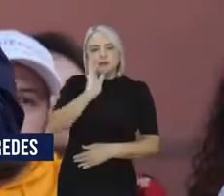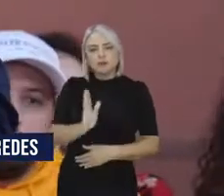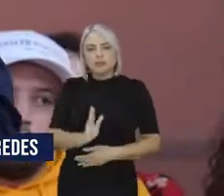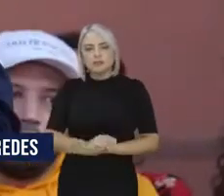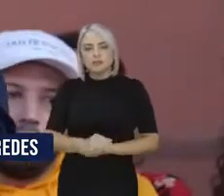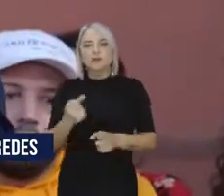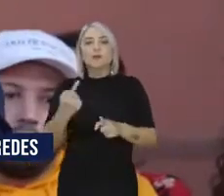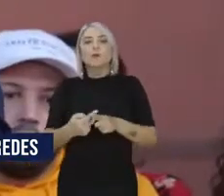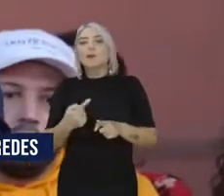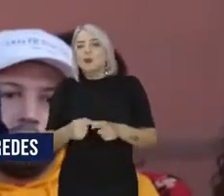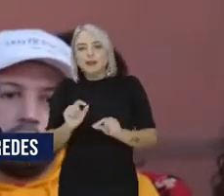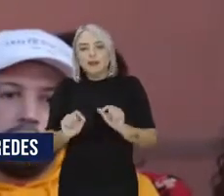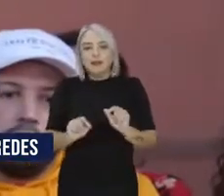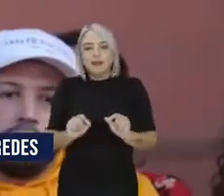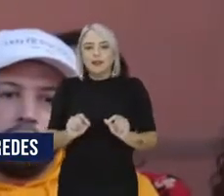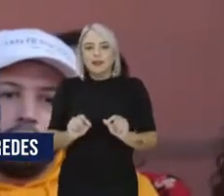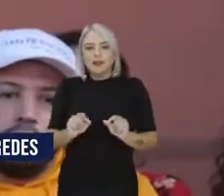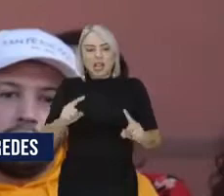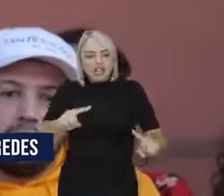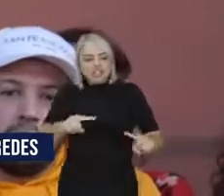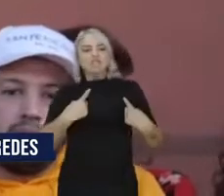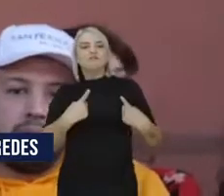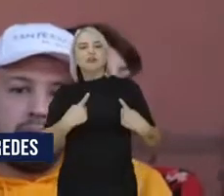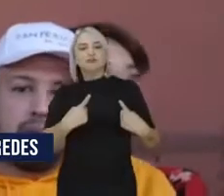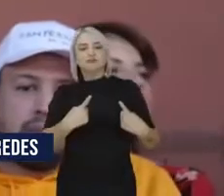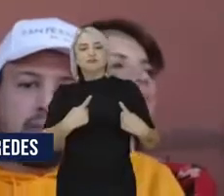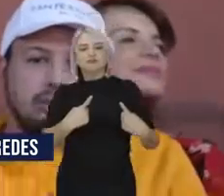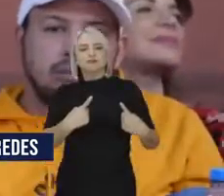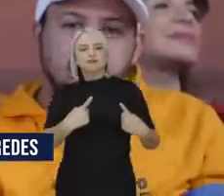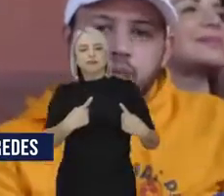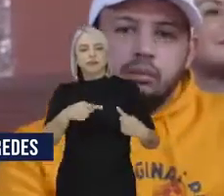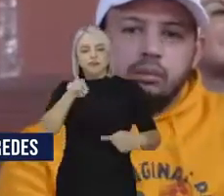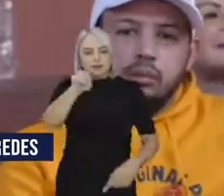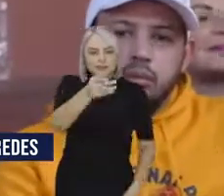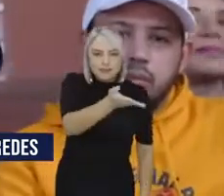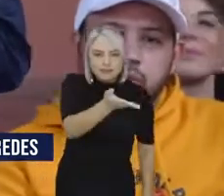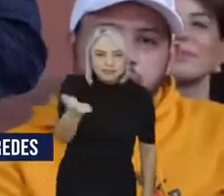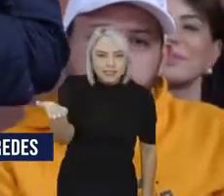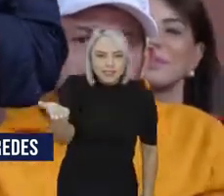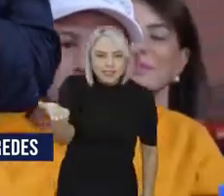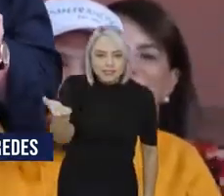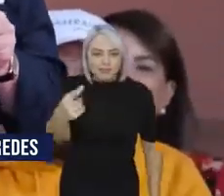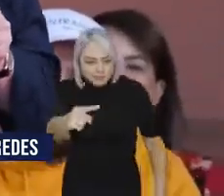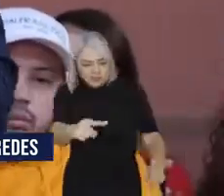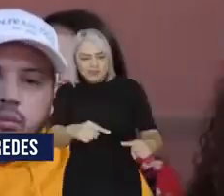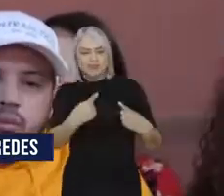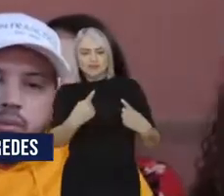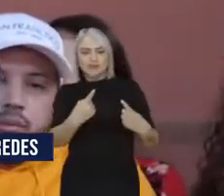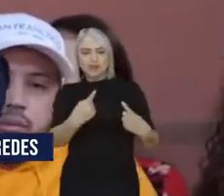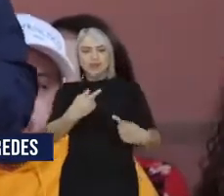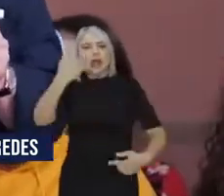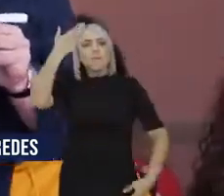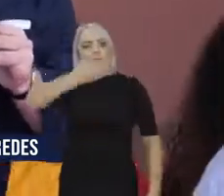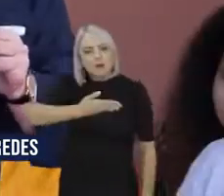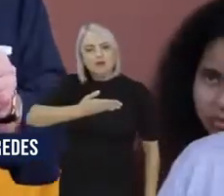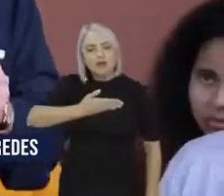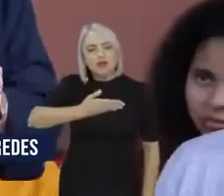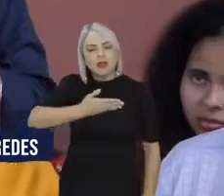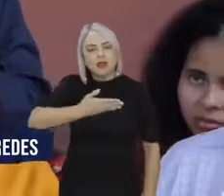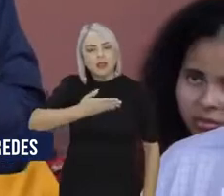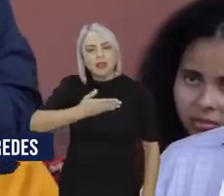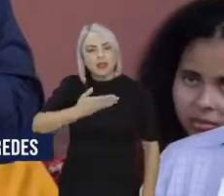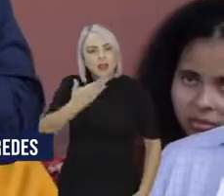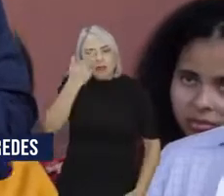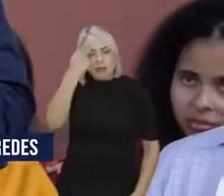ele foi desafiado. Então vocês estão desafiados a provar para o mundo inteiro que vocês